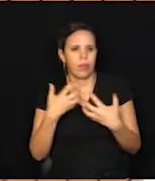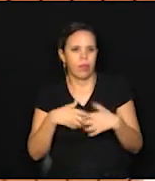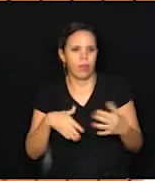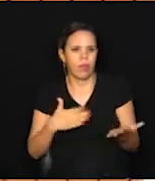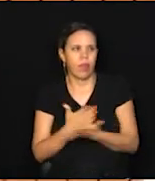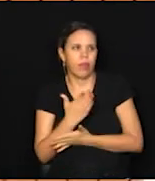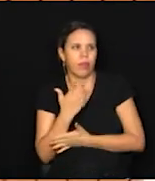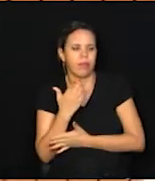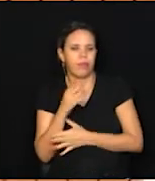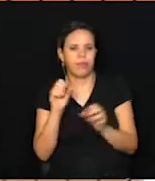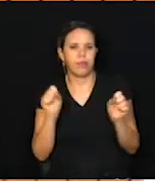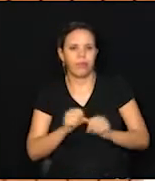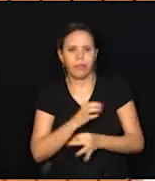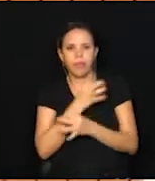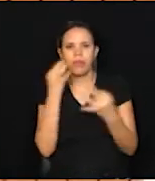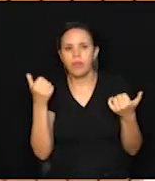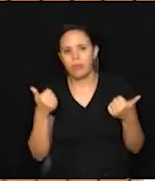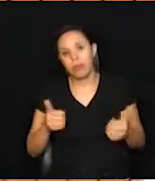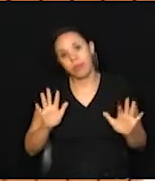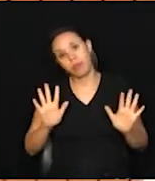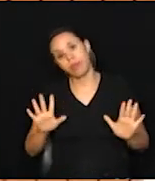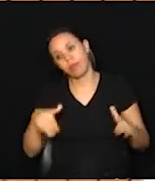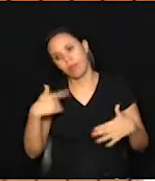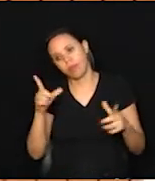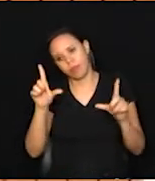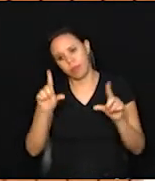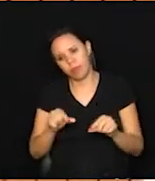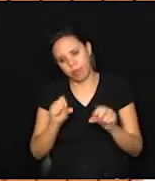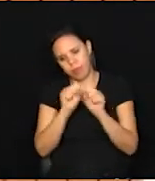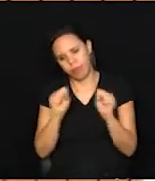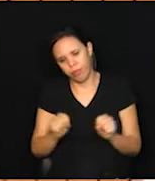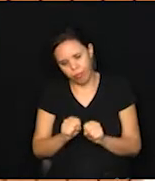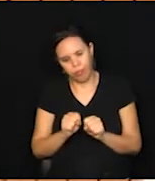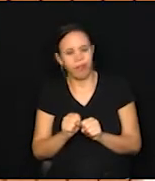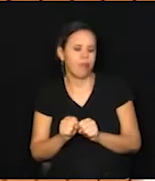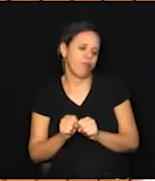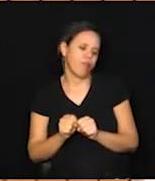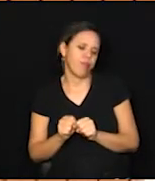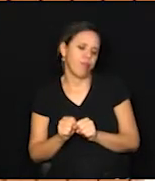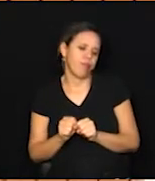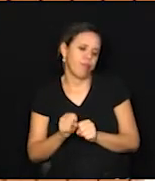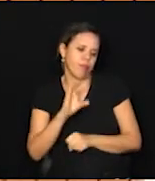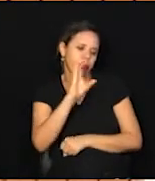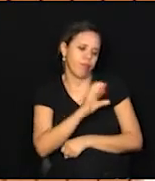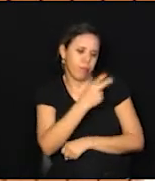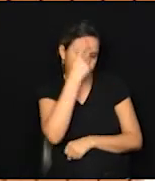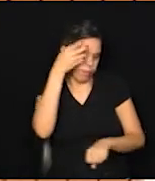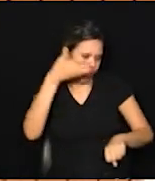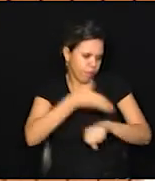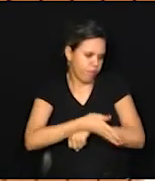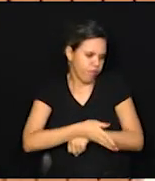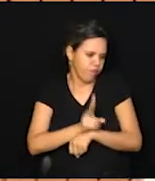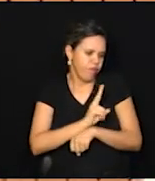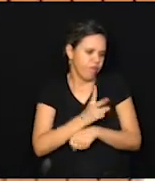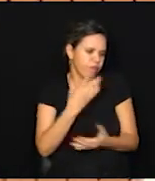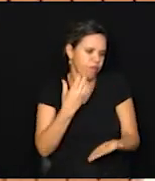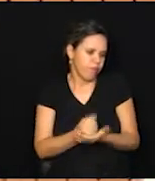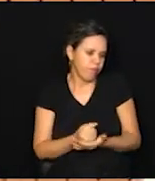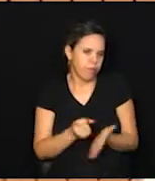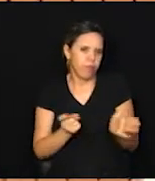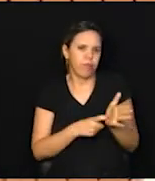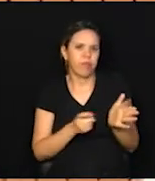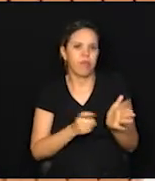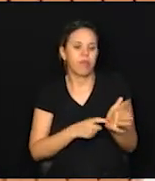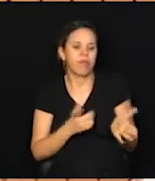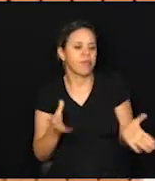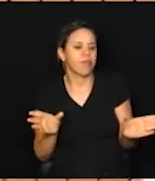aprovação entre ótimo e bom, quando tem uma queda de sistema, está lá o cidadão para entrar com o seu seguro-desemprego, só apertar o botãozinho